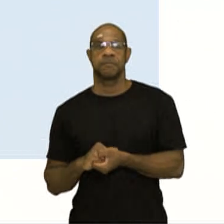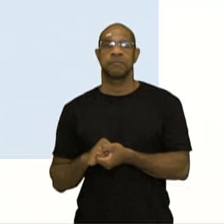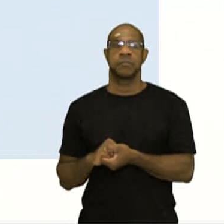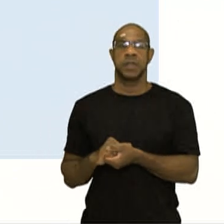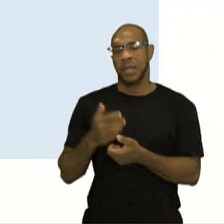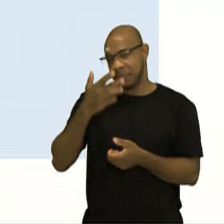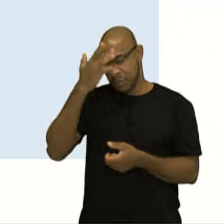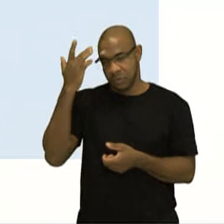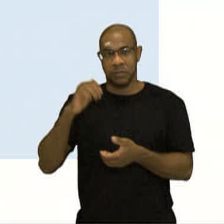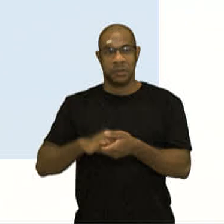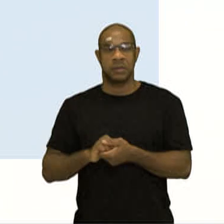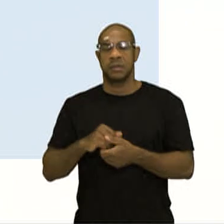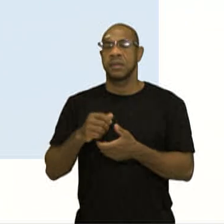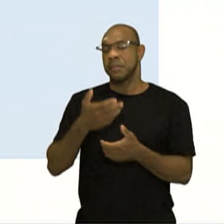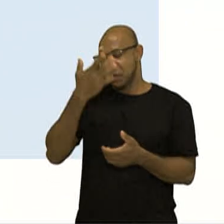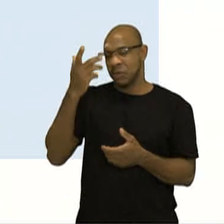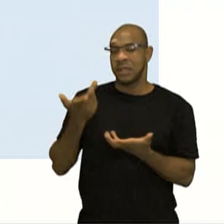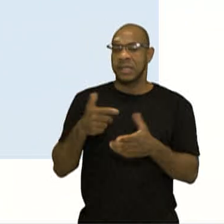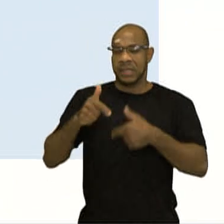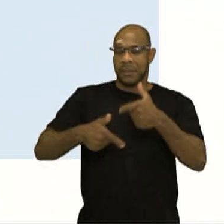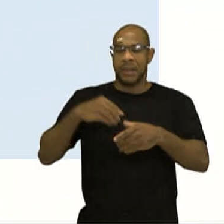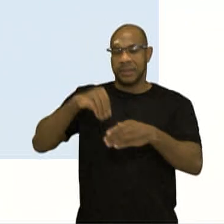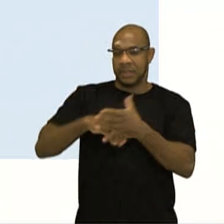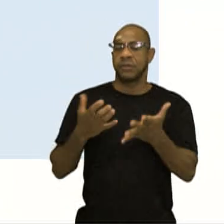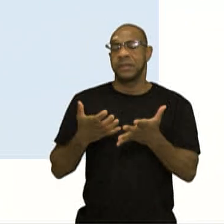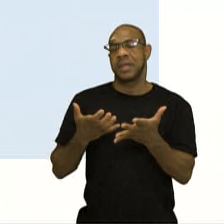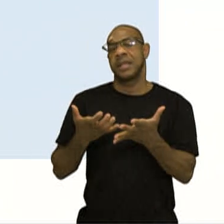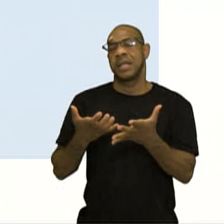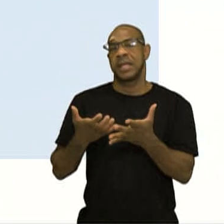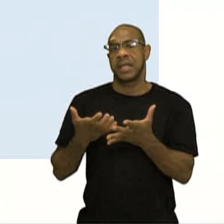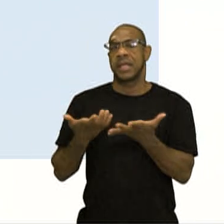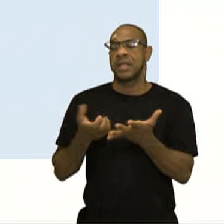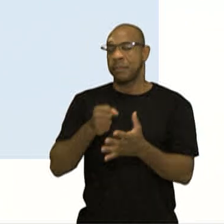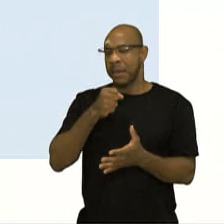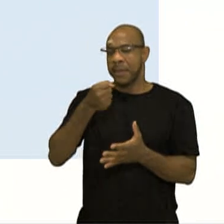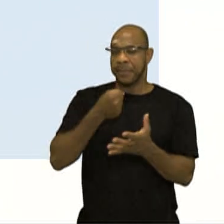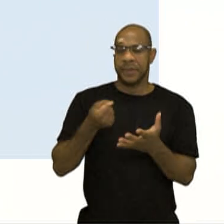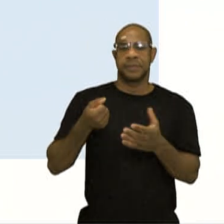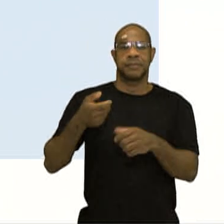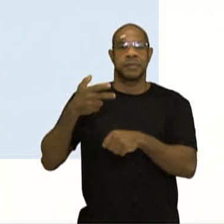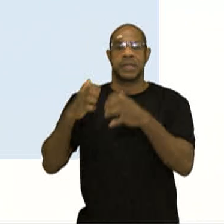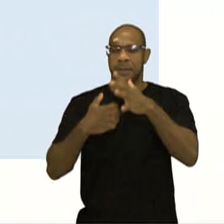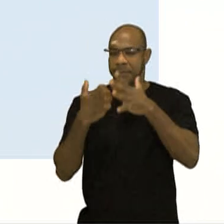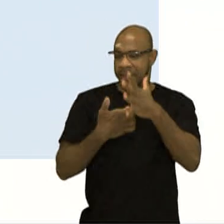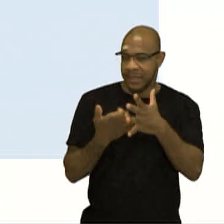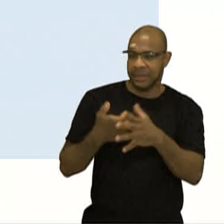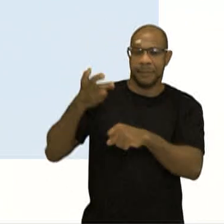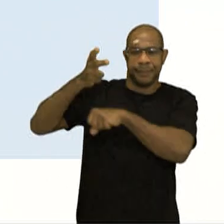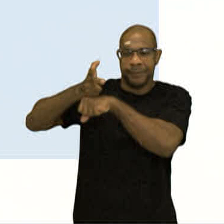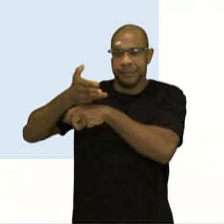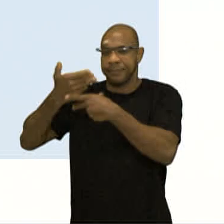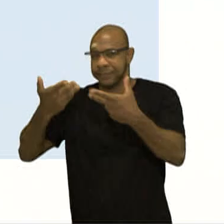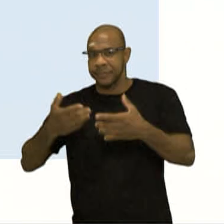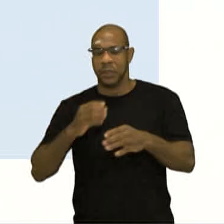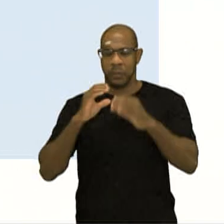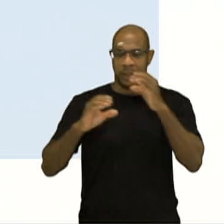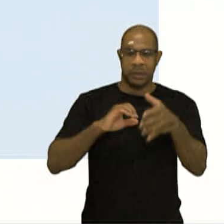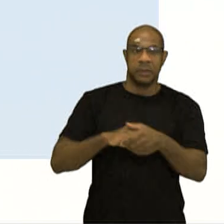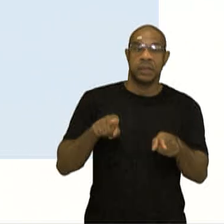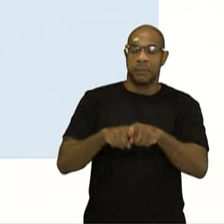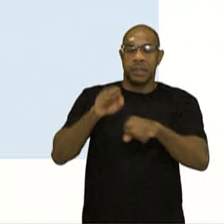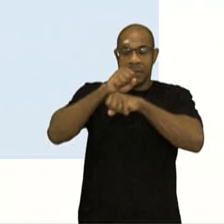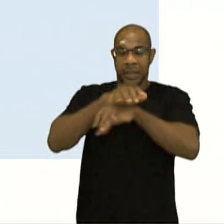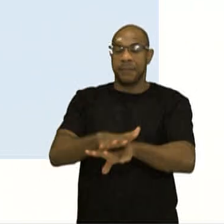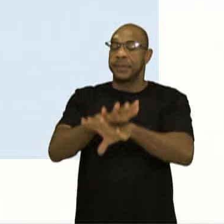os editoriais dos jornais, né, dos meios de comunicação, especialmente na mídia comunitária, e que